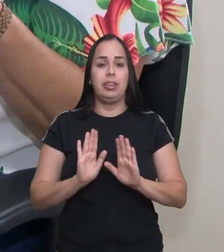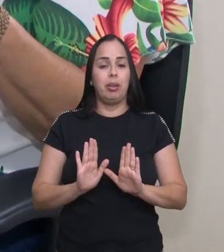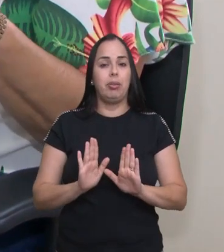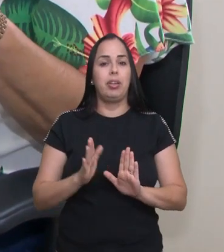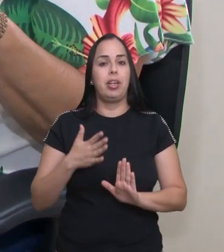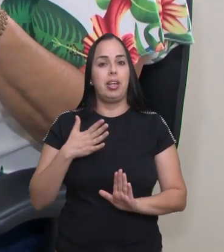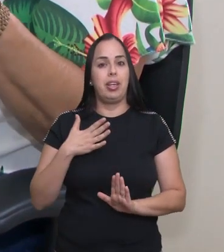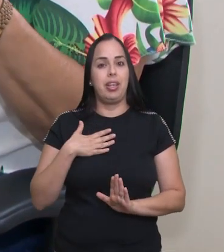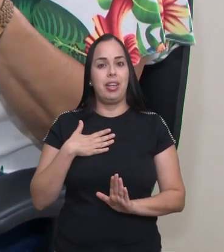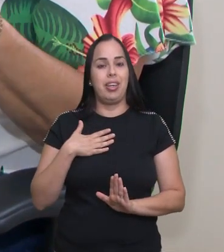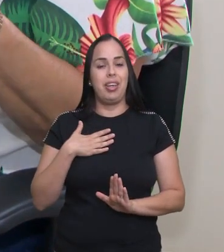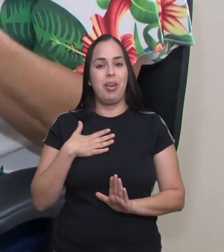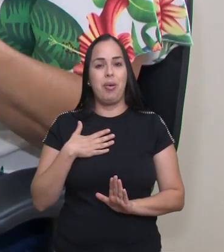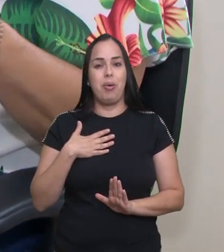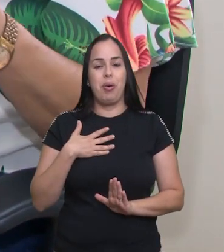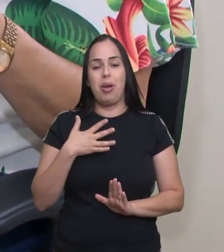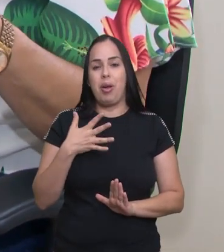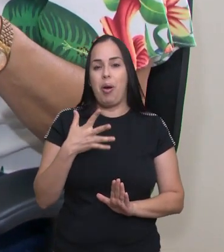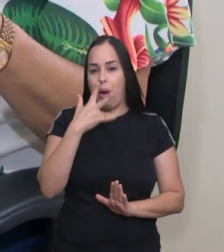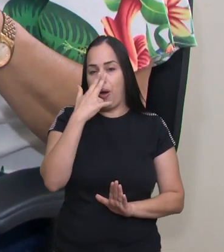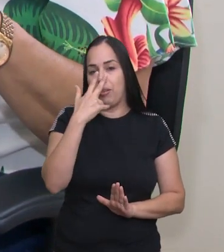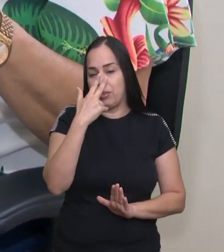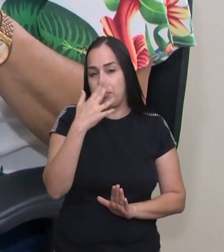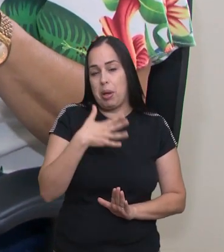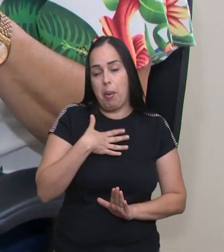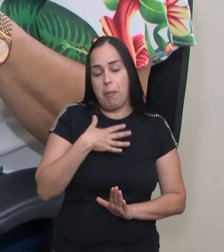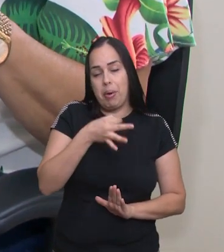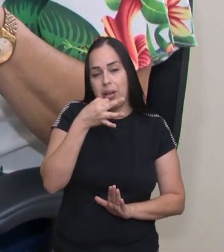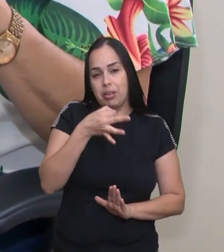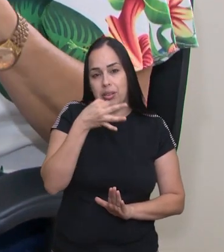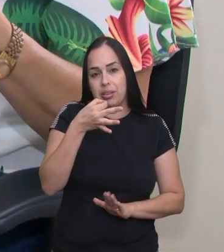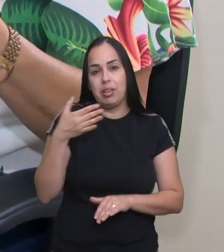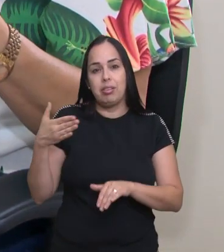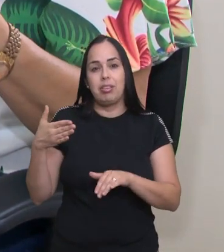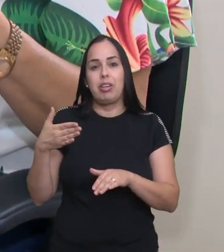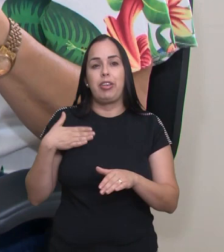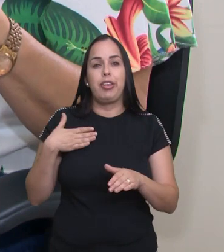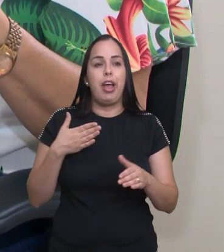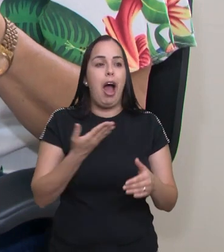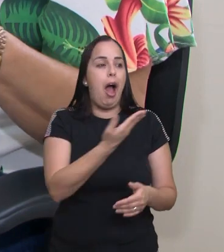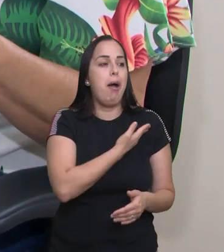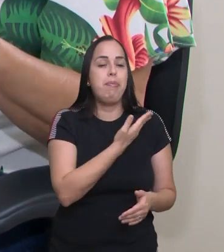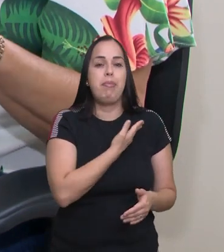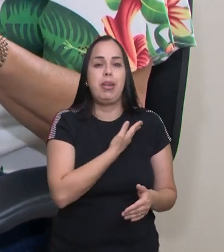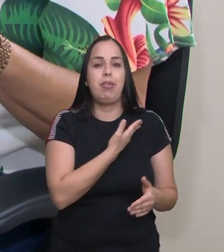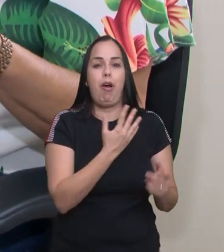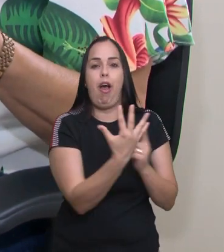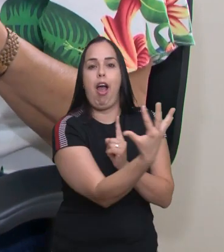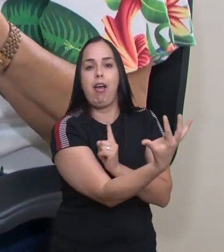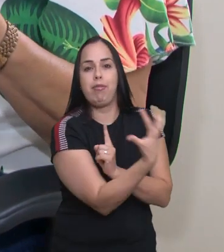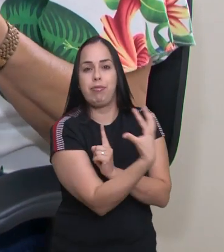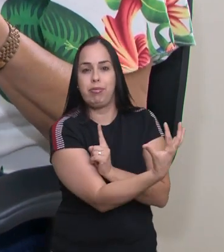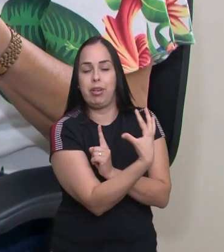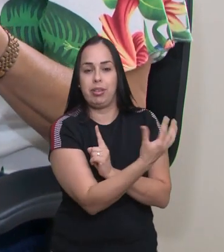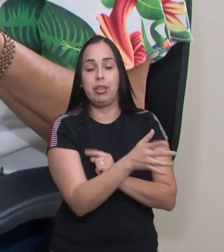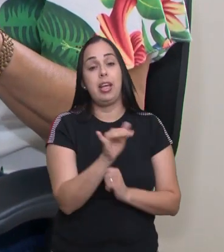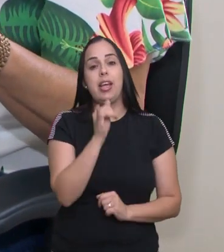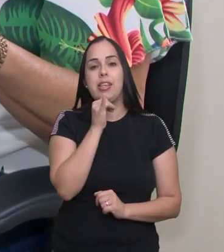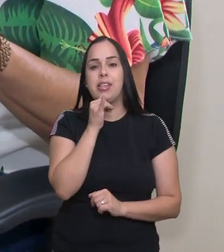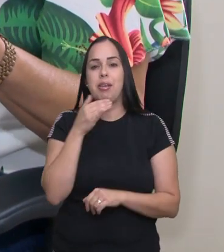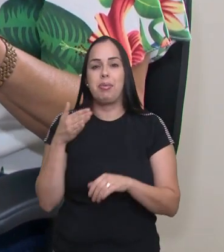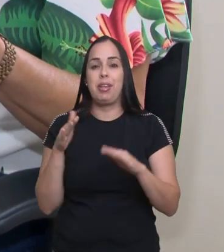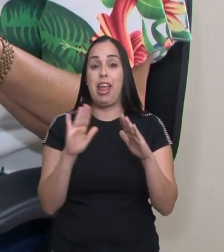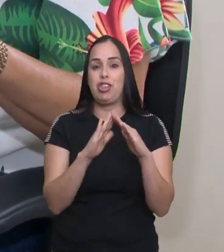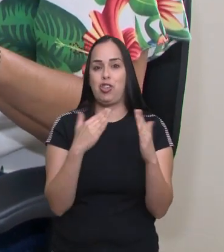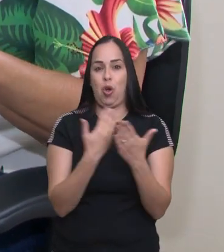particularmente, atribuo às mais associações. Então, você vai para a escola. Aí, na escola, né, tem aquele menino